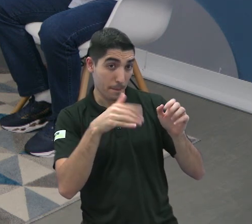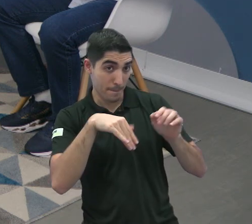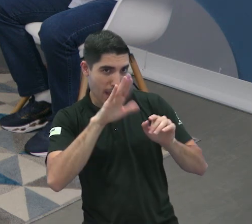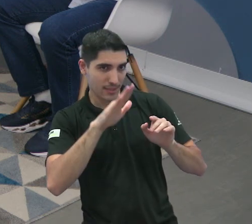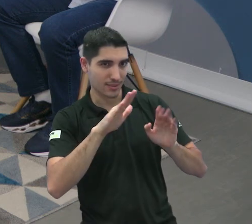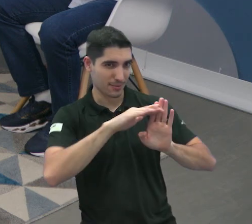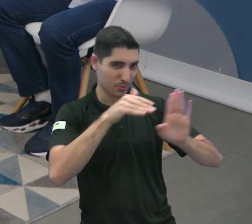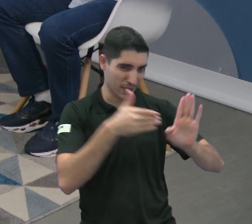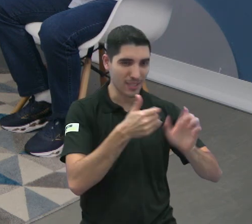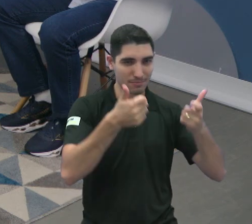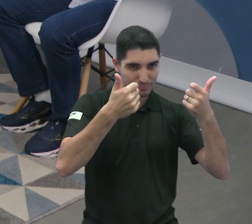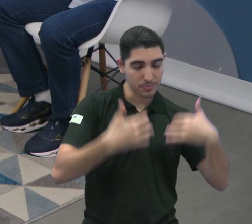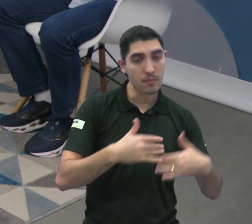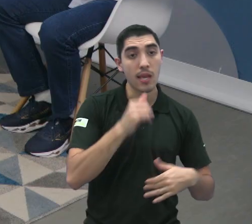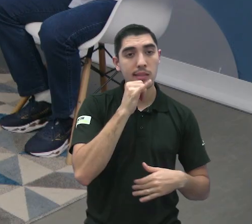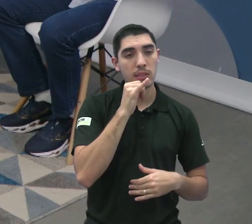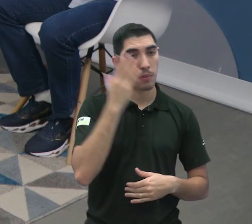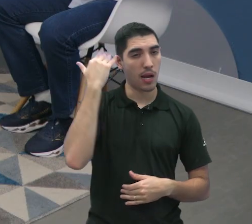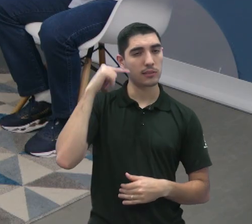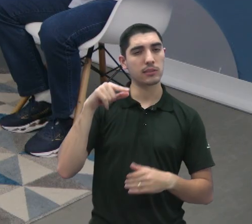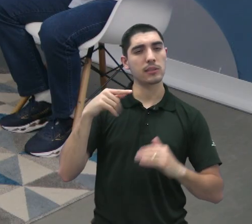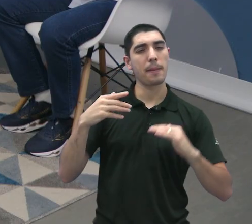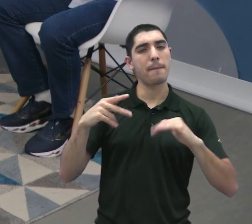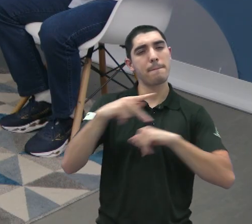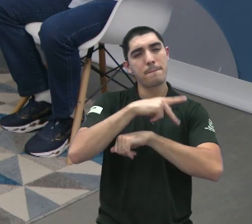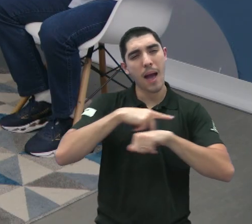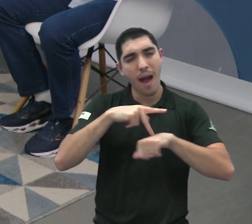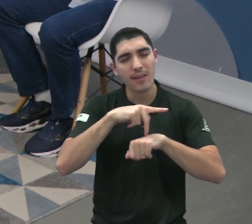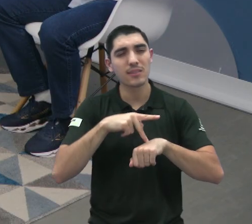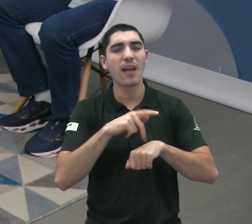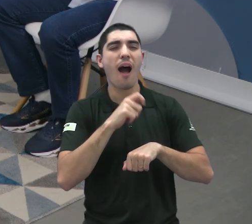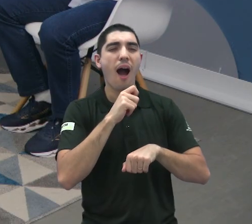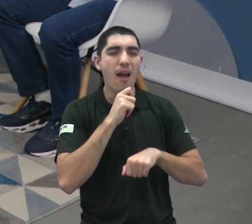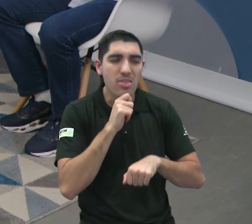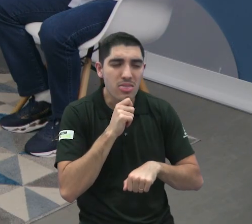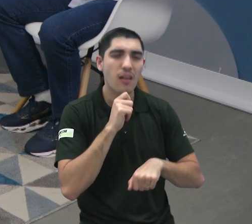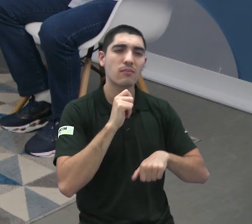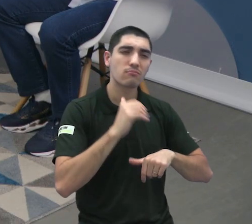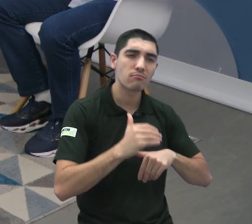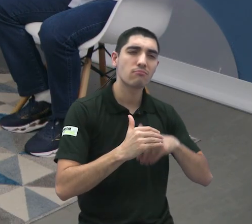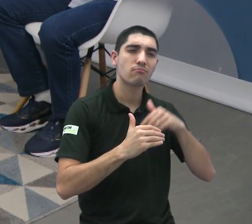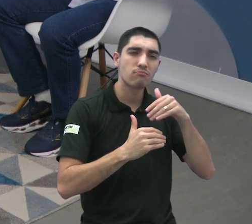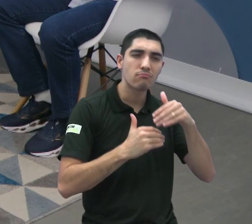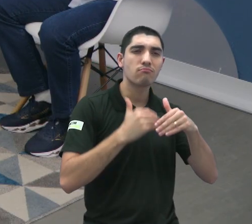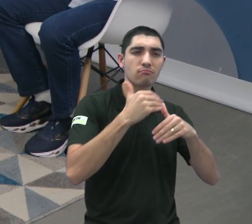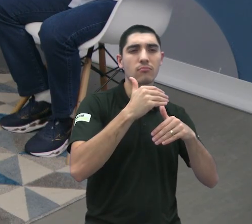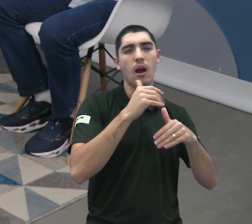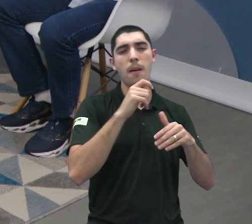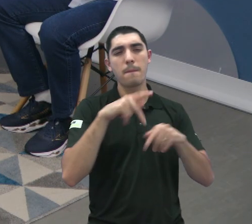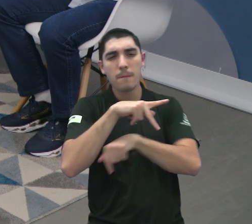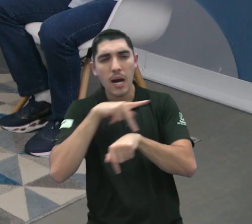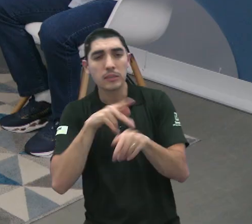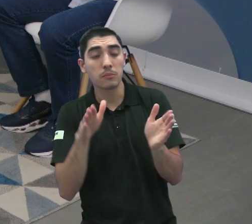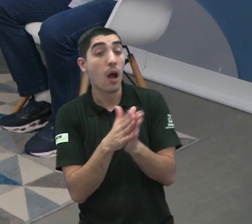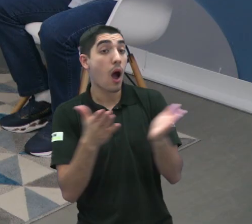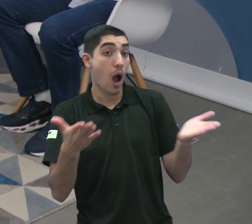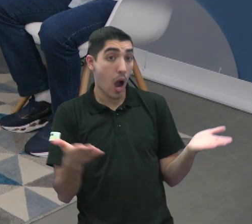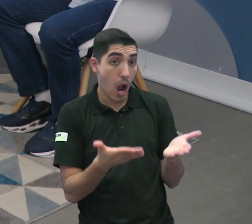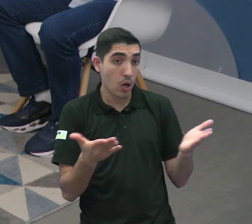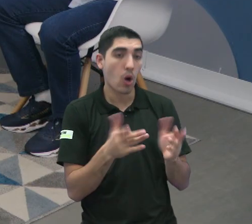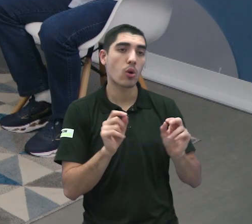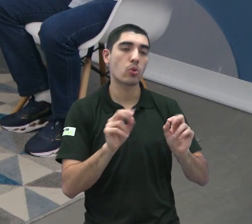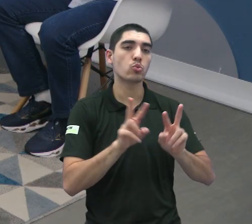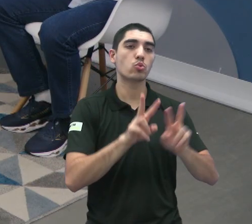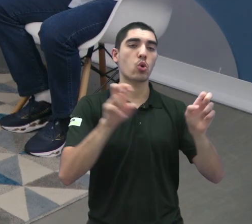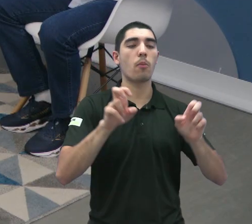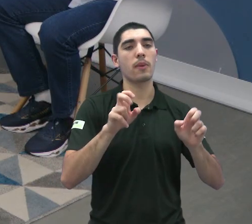eram chamados ali de terceiro mundo ou em desenvolvimento, hoje são reconhecidos como chamado sul